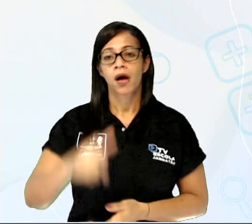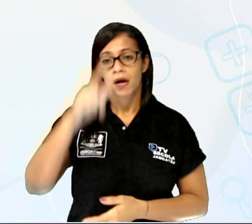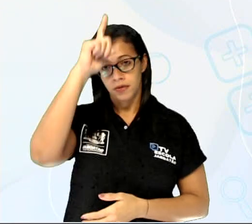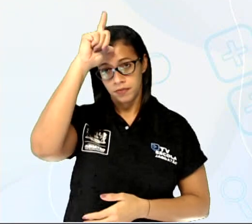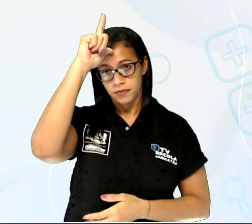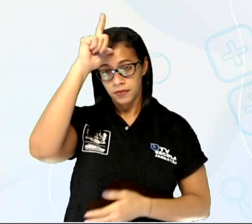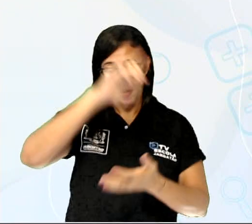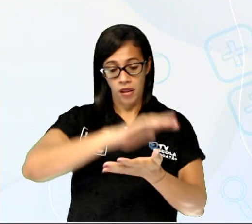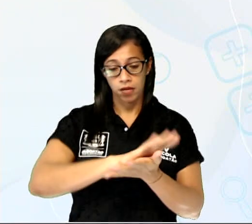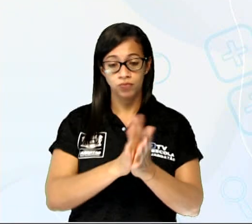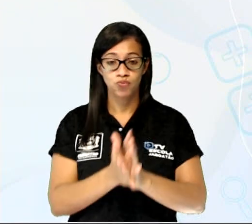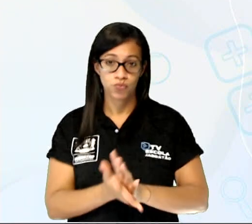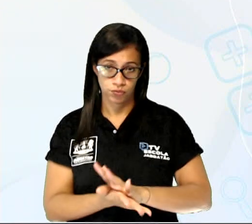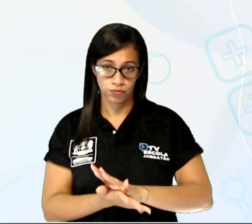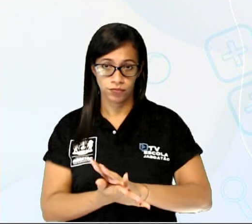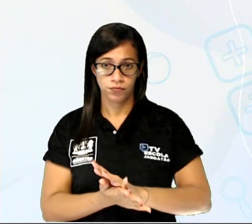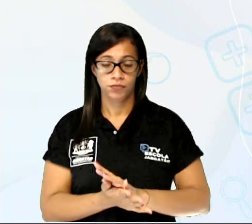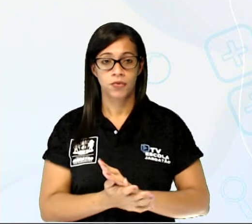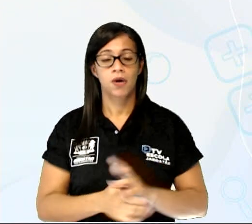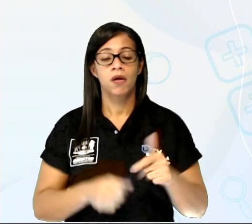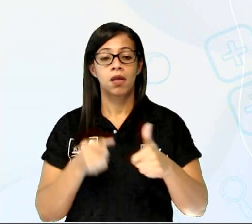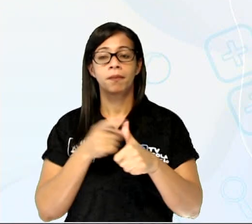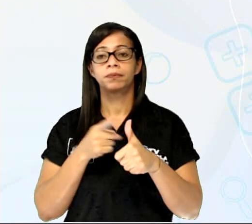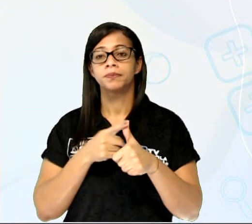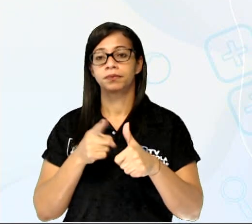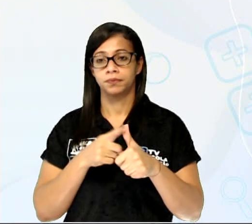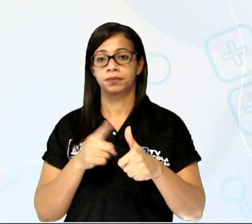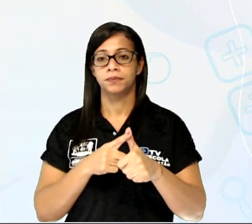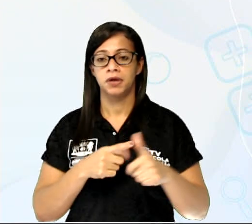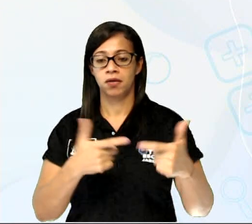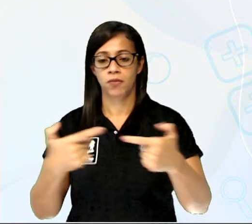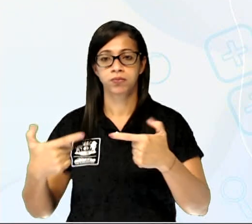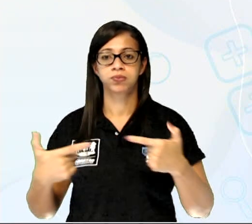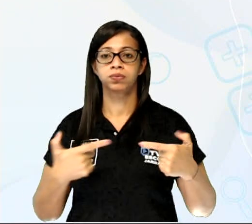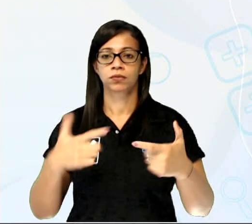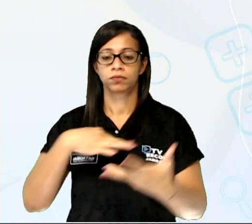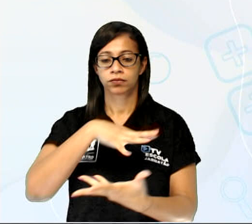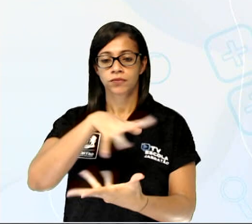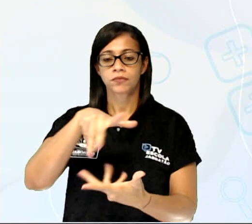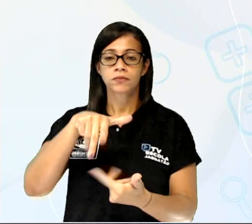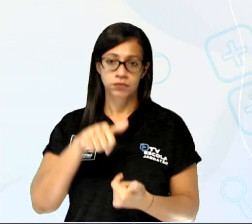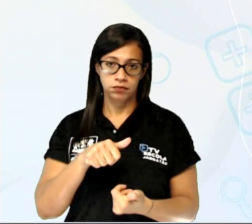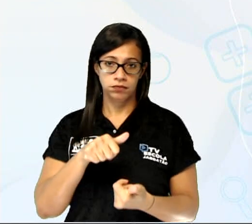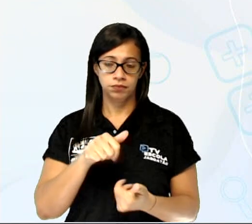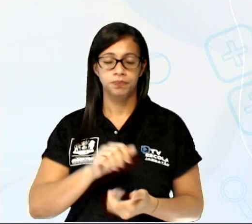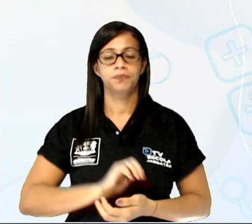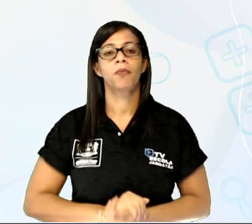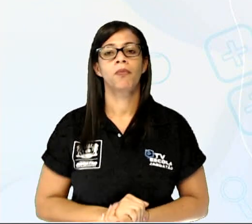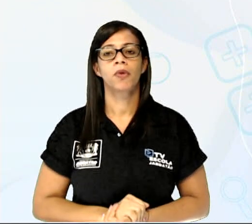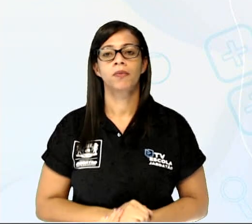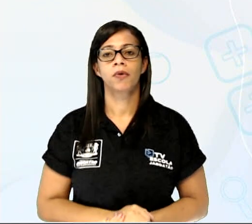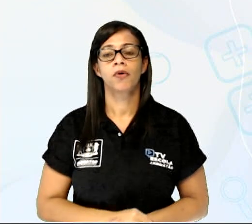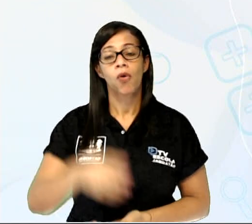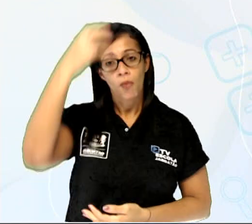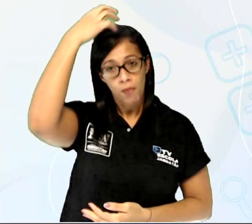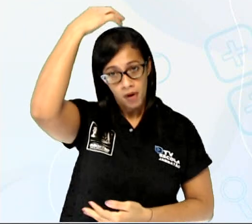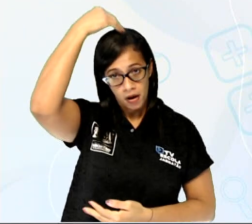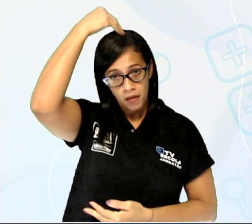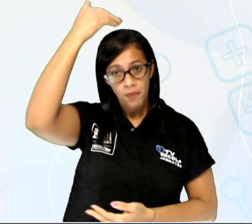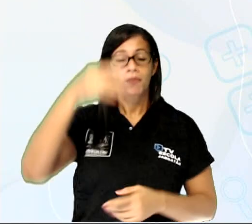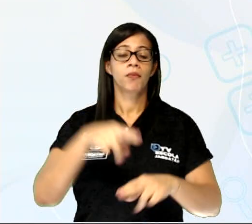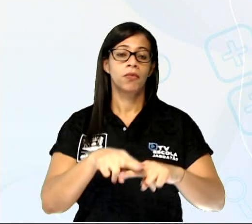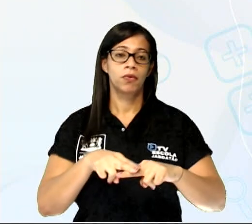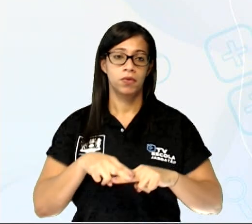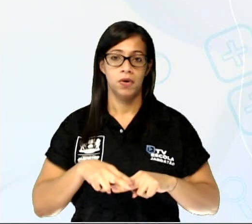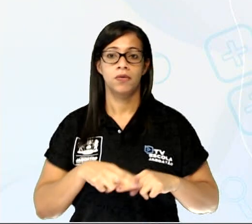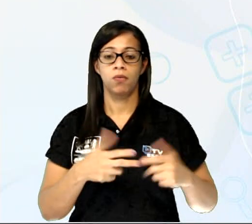da Primeira Guerra Mundial, né? Ela foi inclusive considerada culpada pelo conflito. Então, por conta